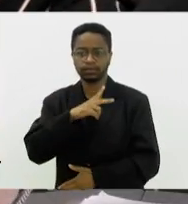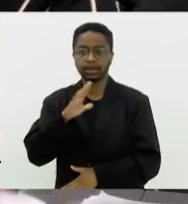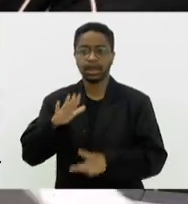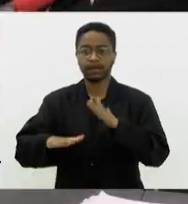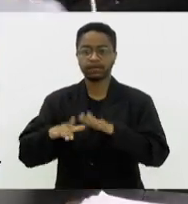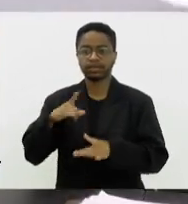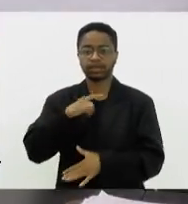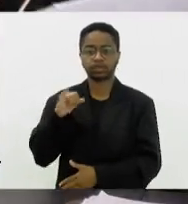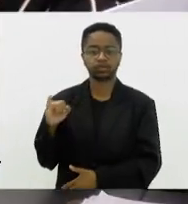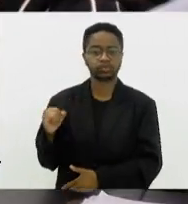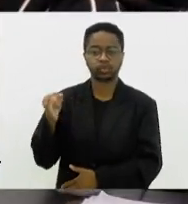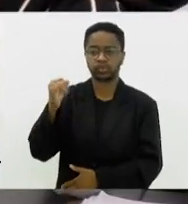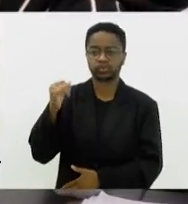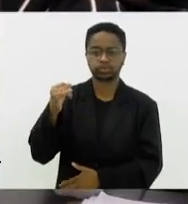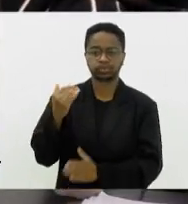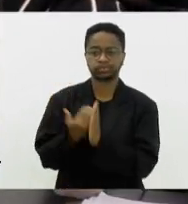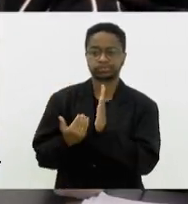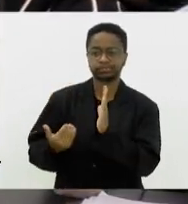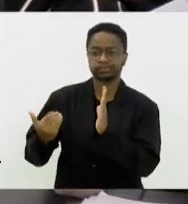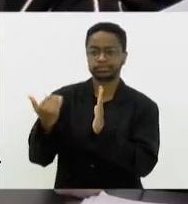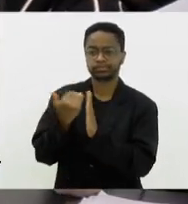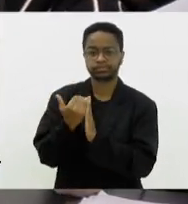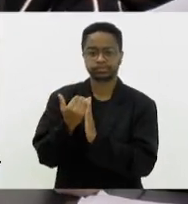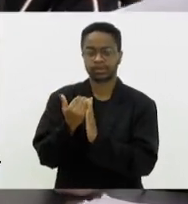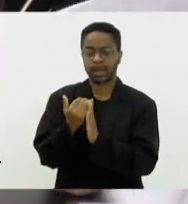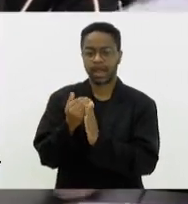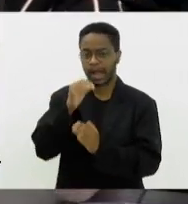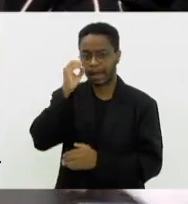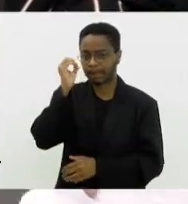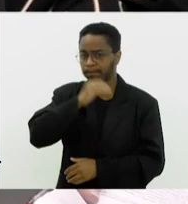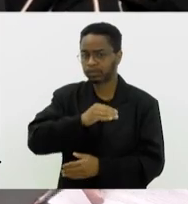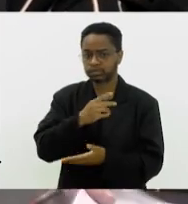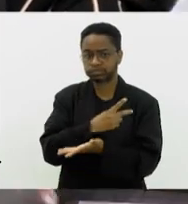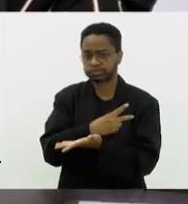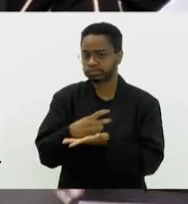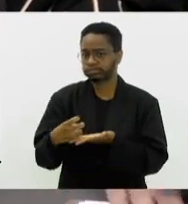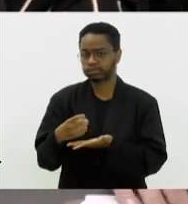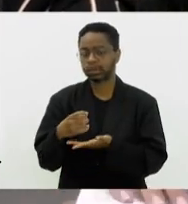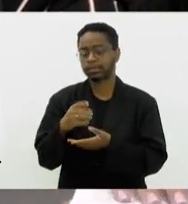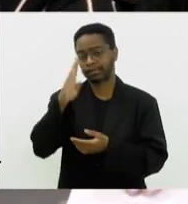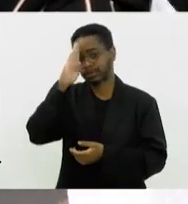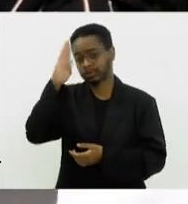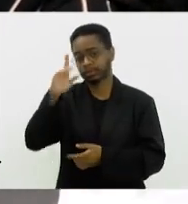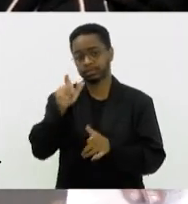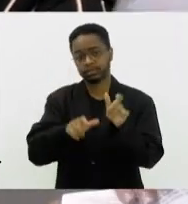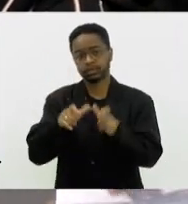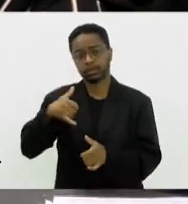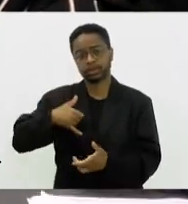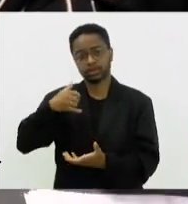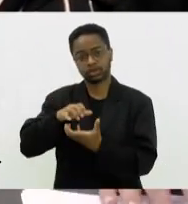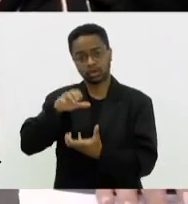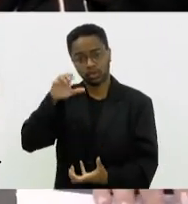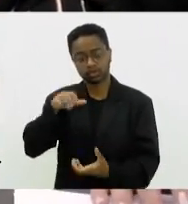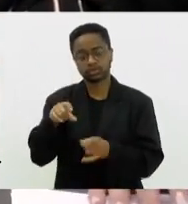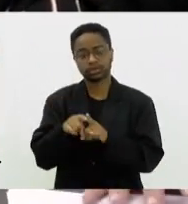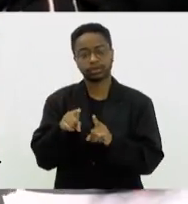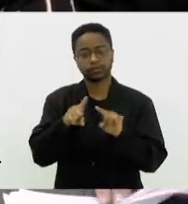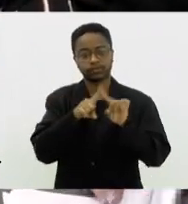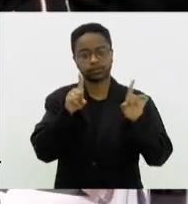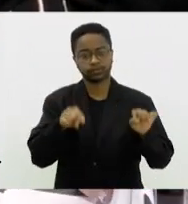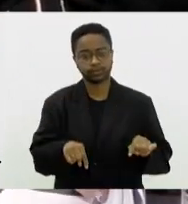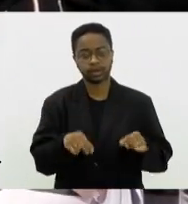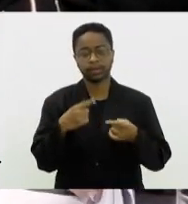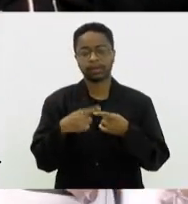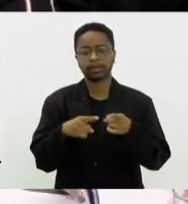vezes, juros absolutamente extorsivos, sobretudo dos idosos, dos aposentados, servidores. Aí